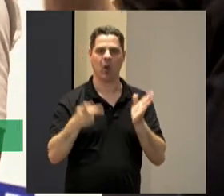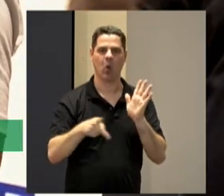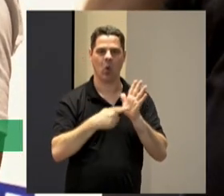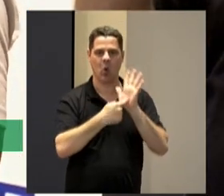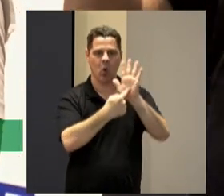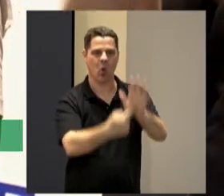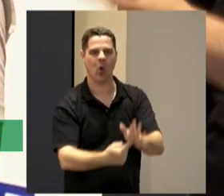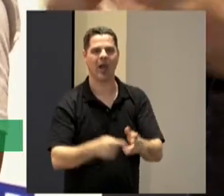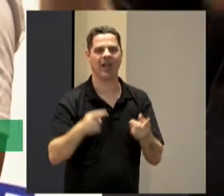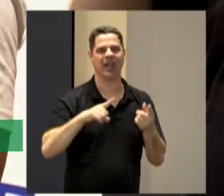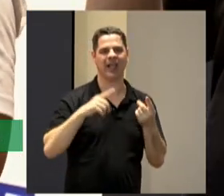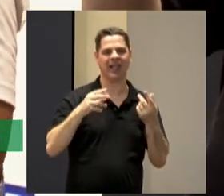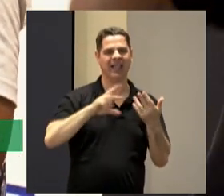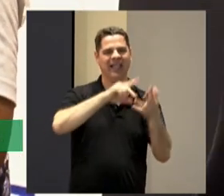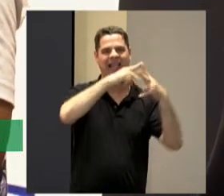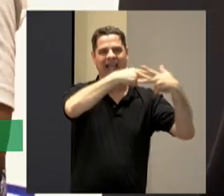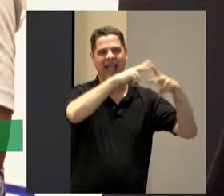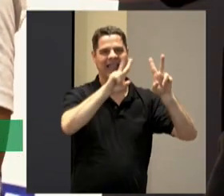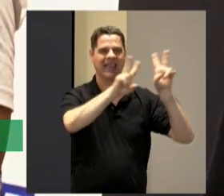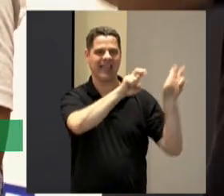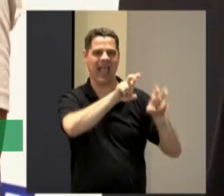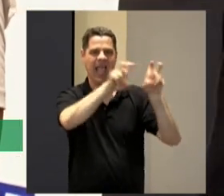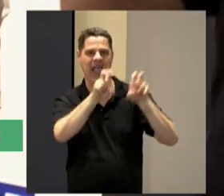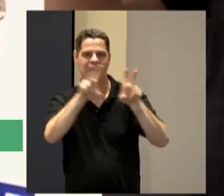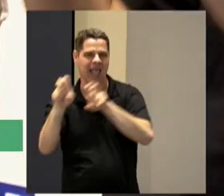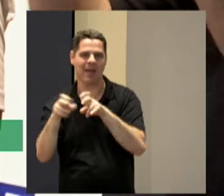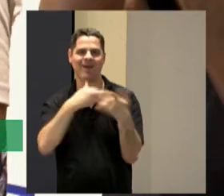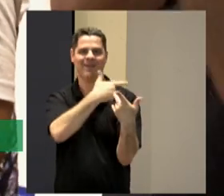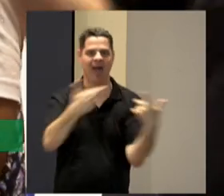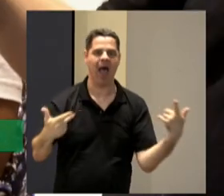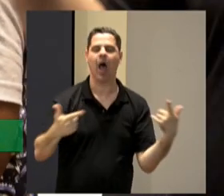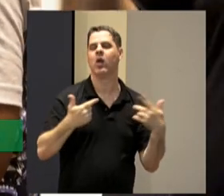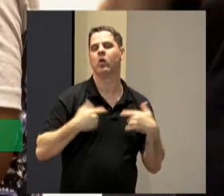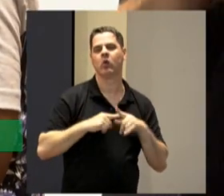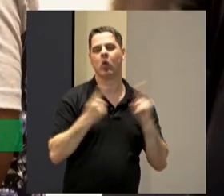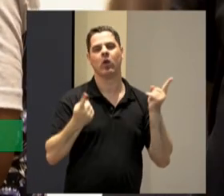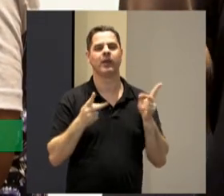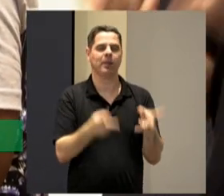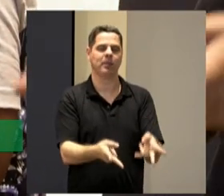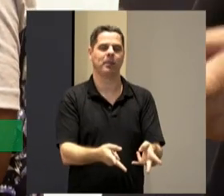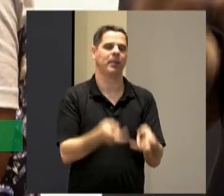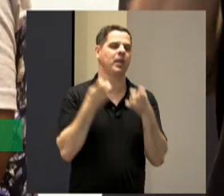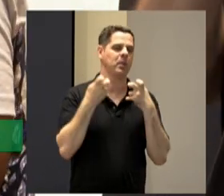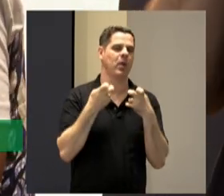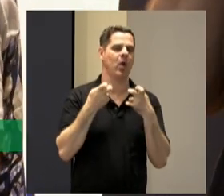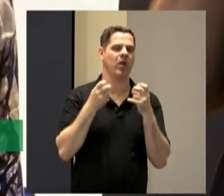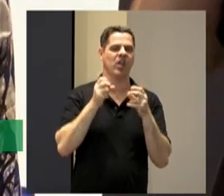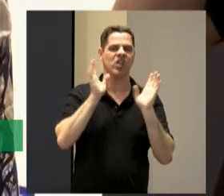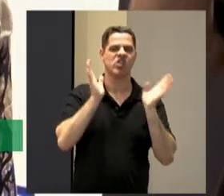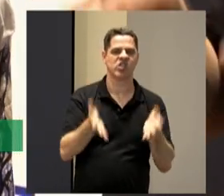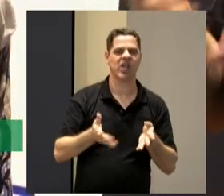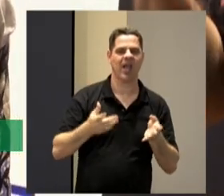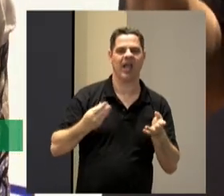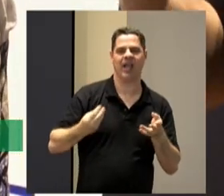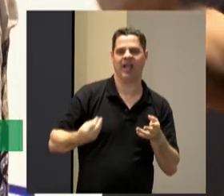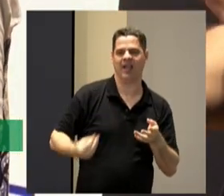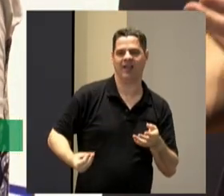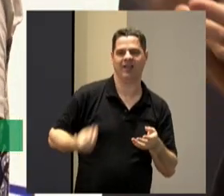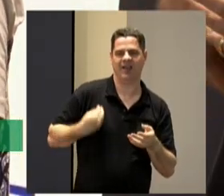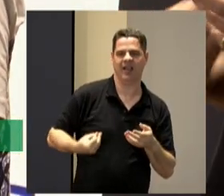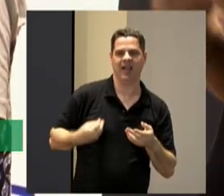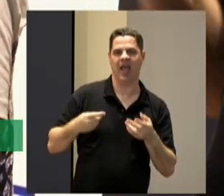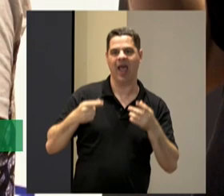saúde, arquitetura e o tema que nos mandassem, nós começamos a perceber que não. Já estávamos formando pessoas